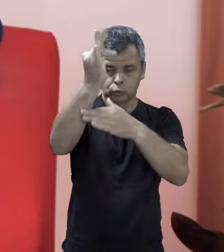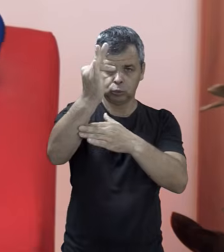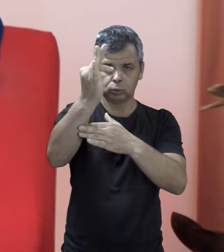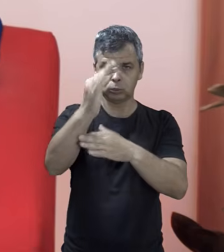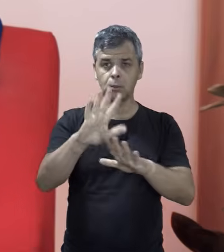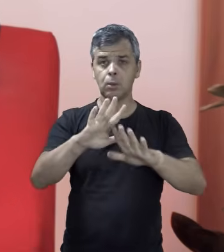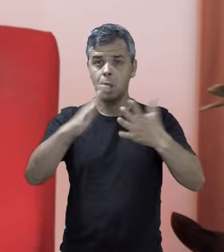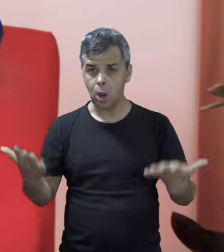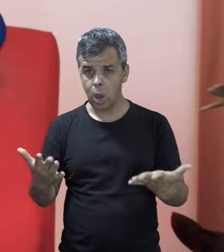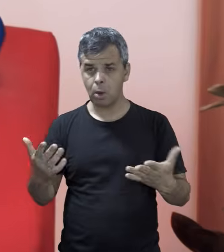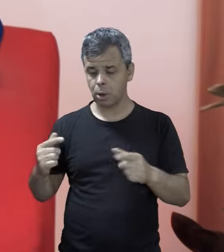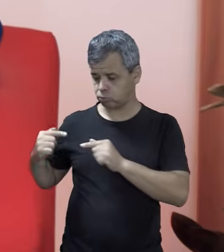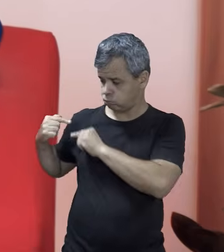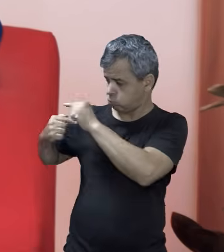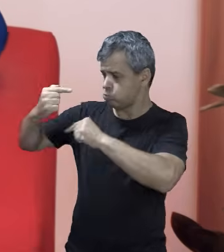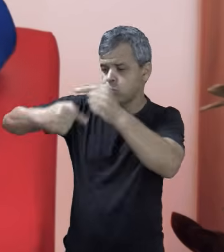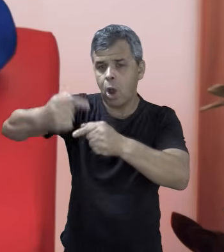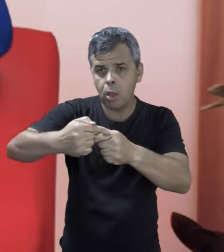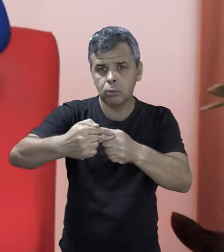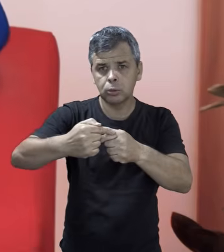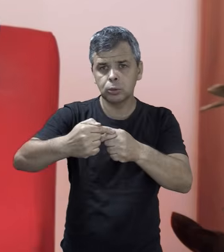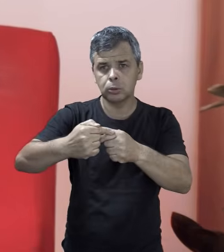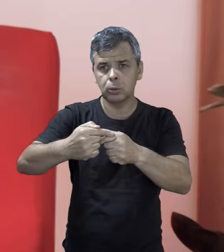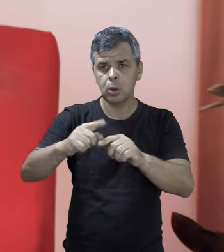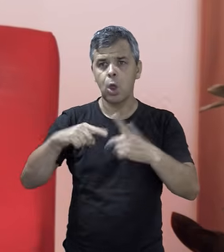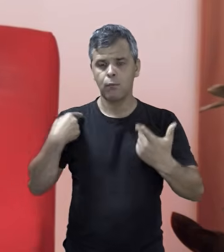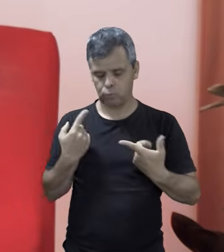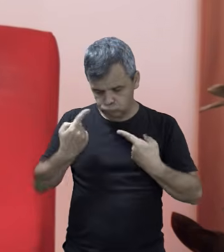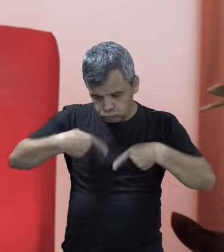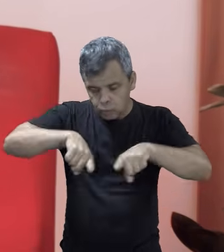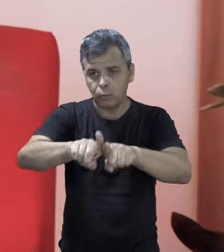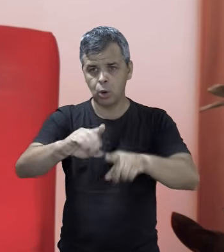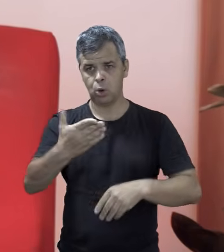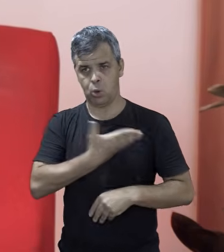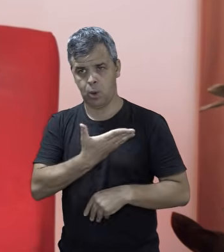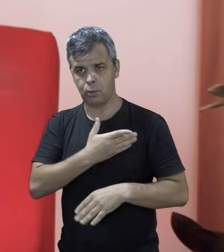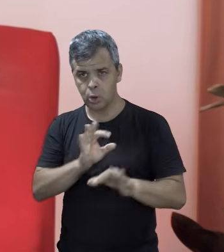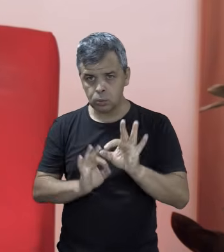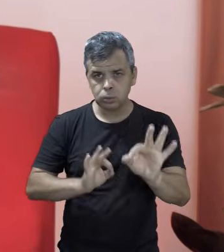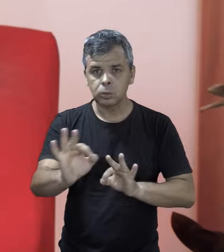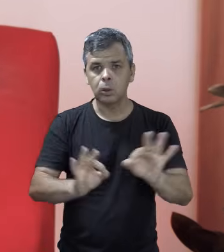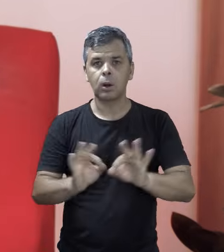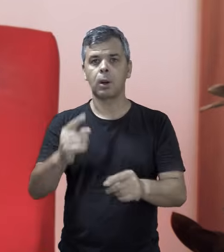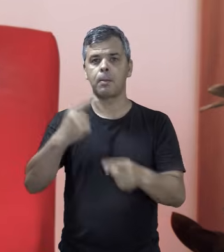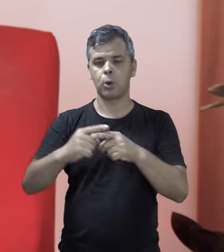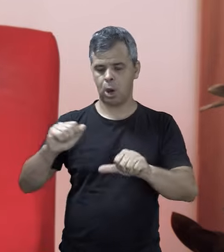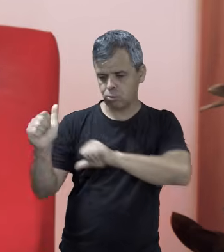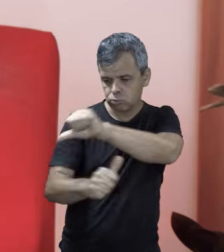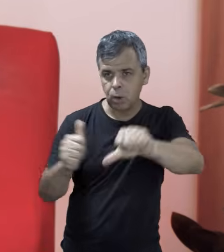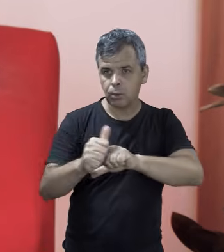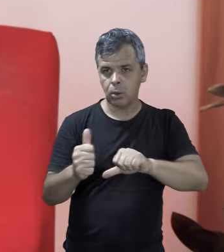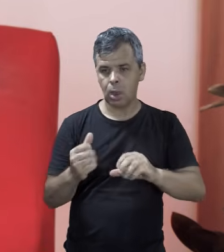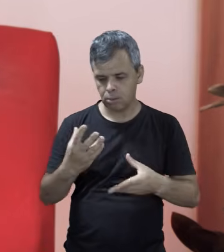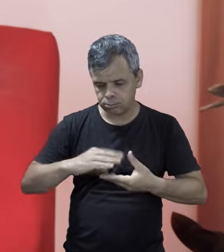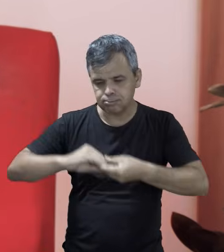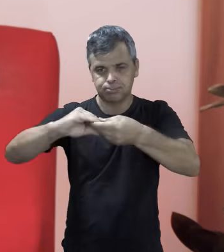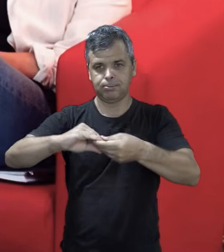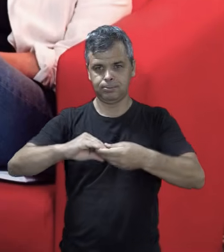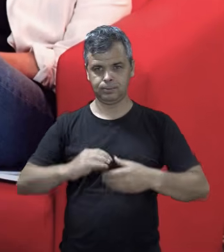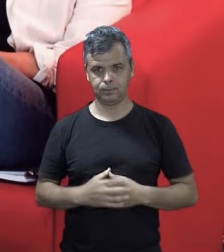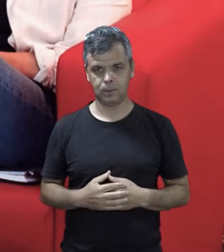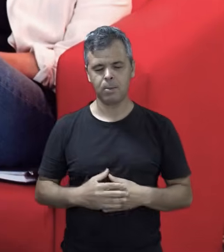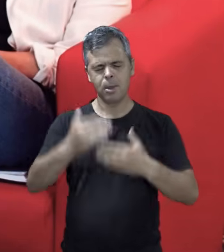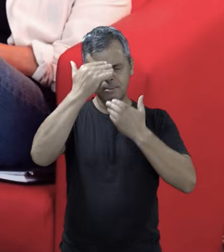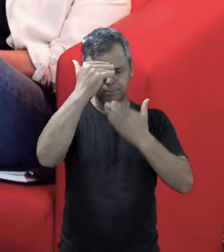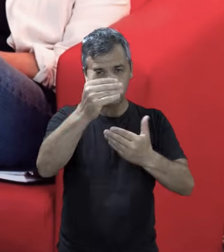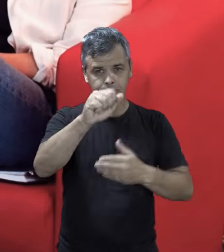Então, por essa geração e por todas as outras, vamos junto, companheirada, se organizar, porque a mudança está nas nossas mãos. Muito